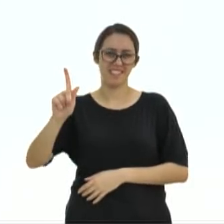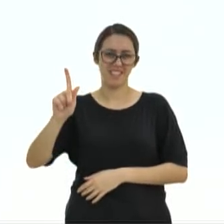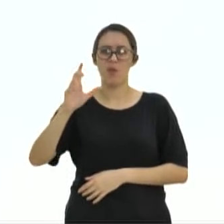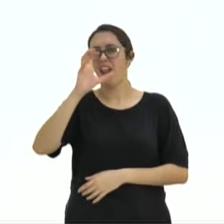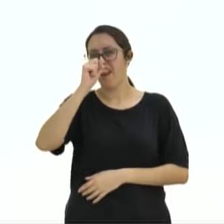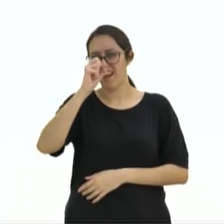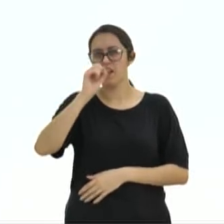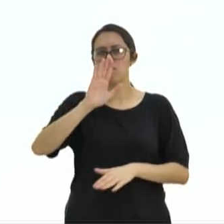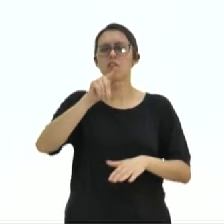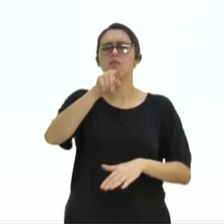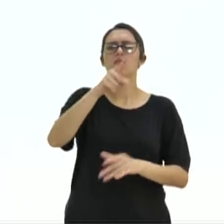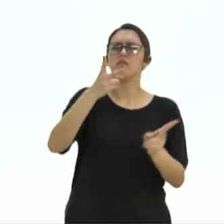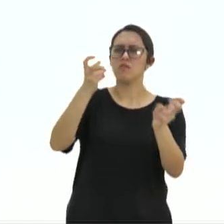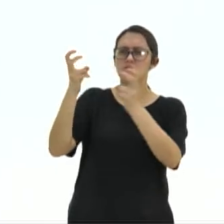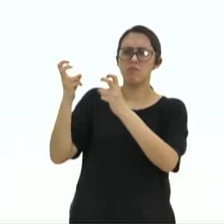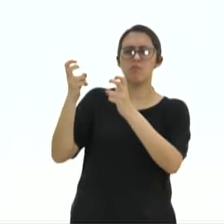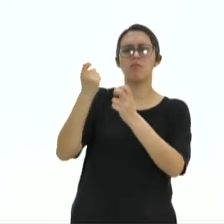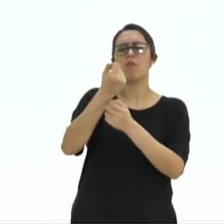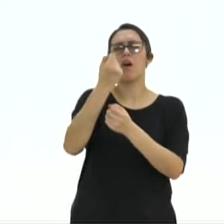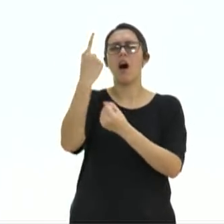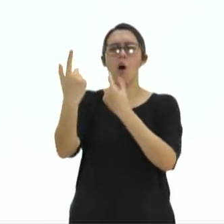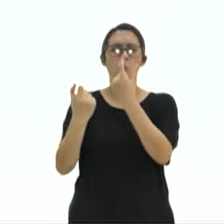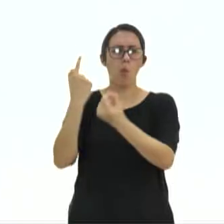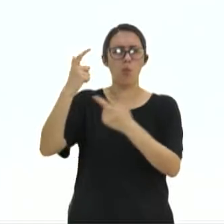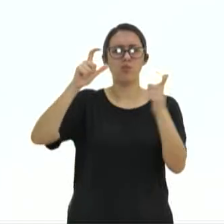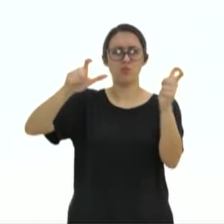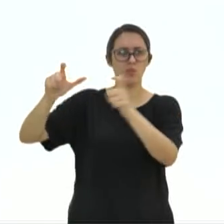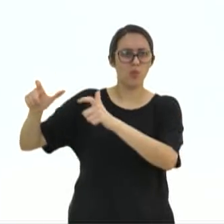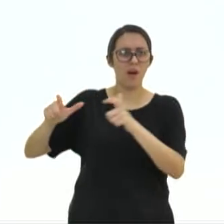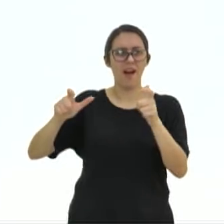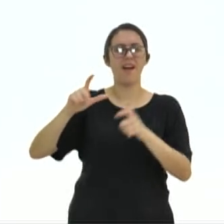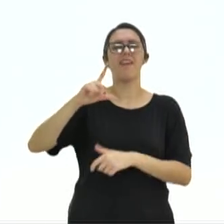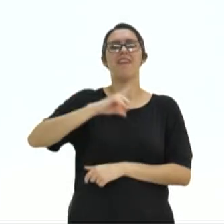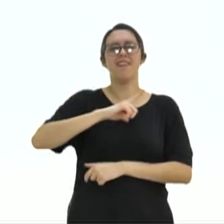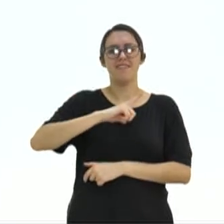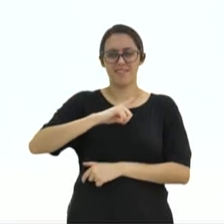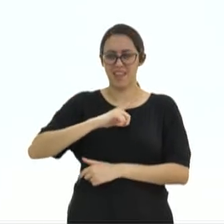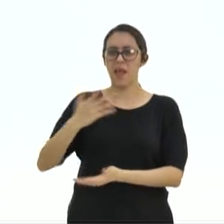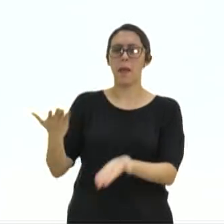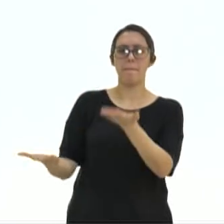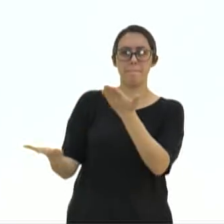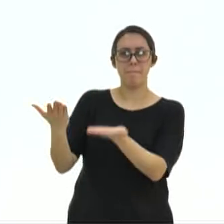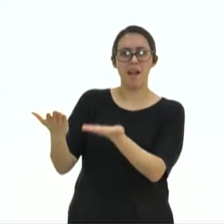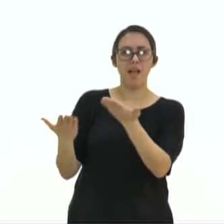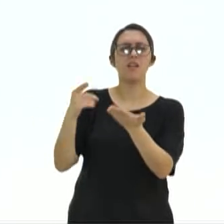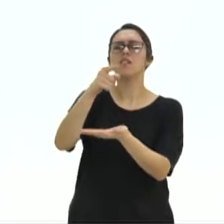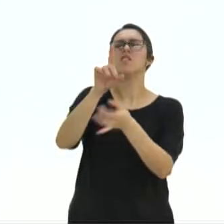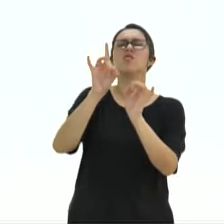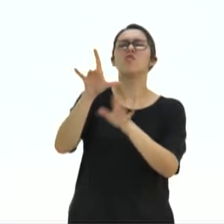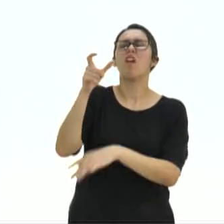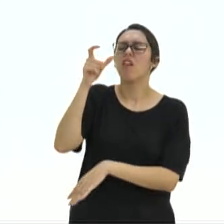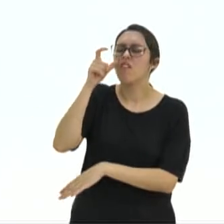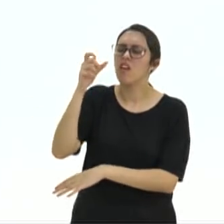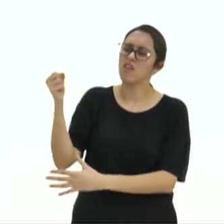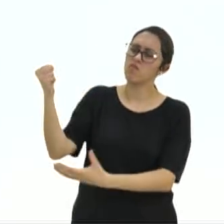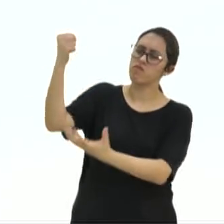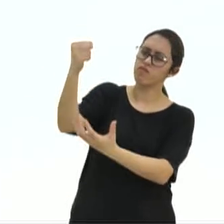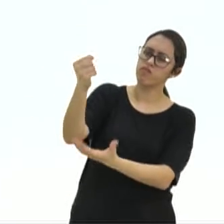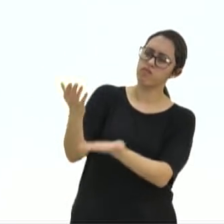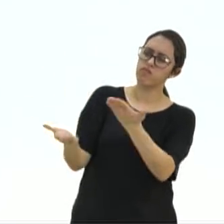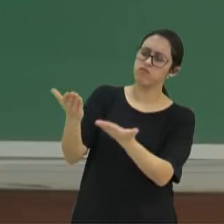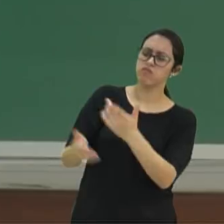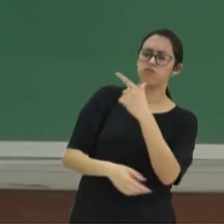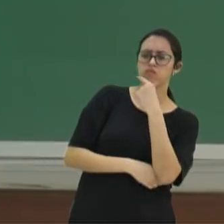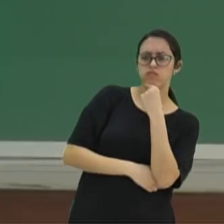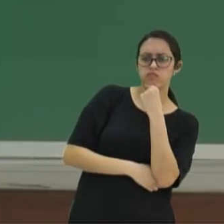alguns lugares que a gente tem a balança ali, que não é a balança para pagar, que é só de conferência para você ver o peso. Então, o Pedro